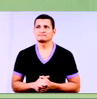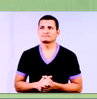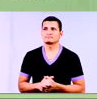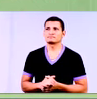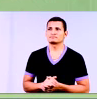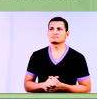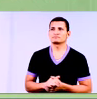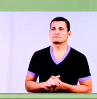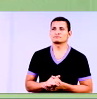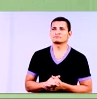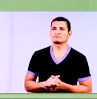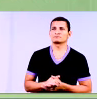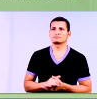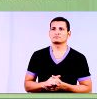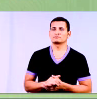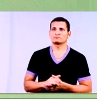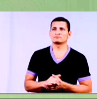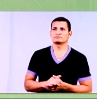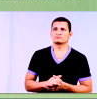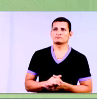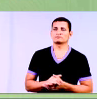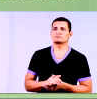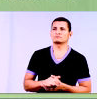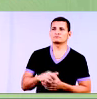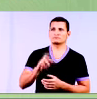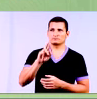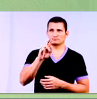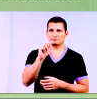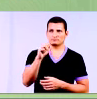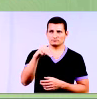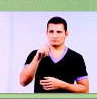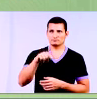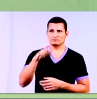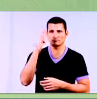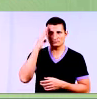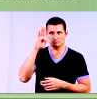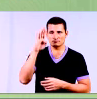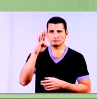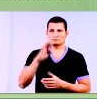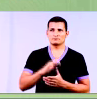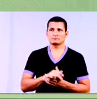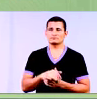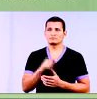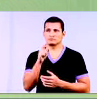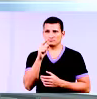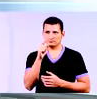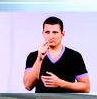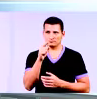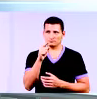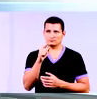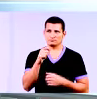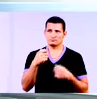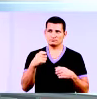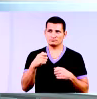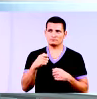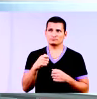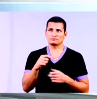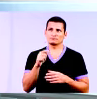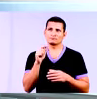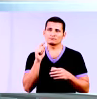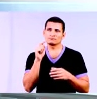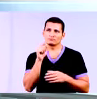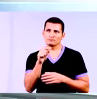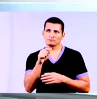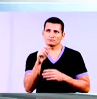RAM. A memória RAM, memória principal. Nessa memória, novamente, tem que instalar tudo